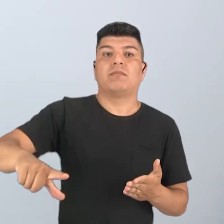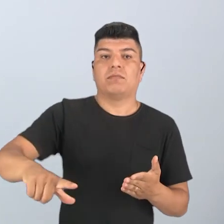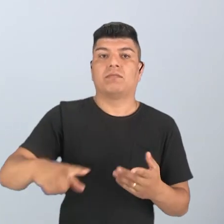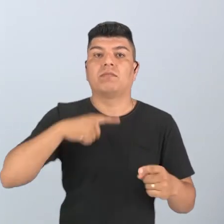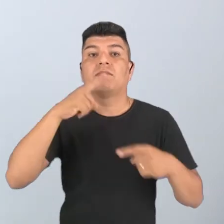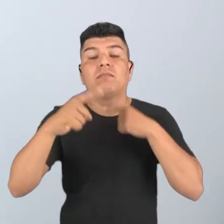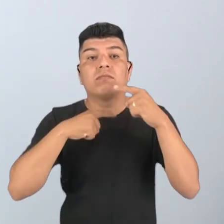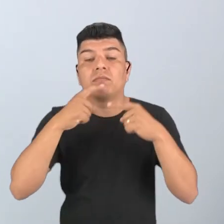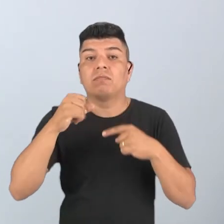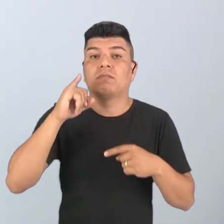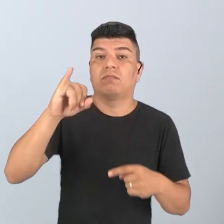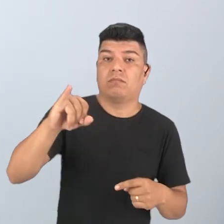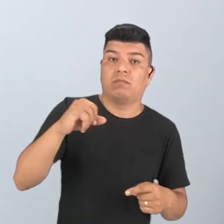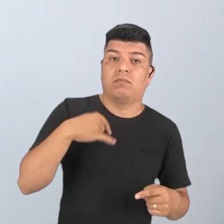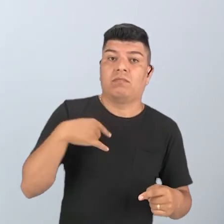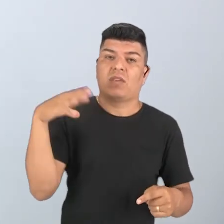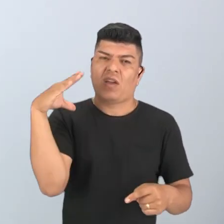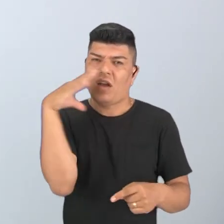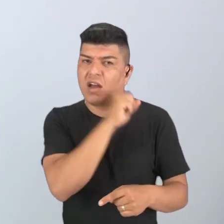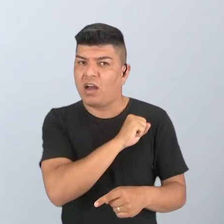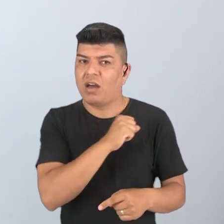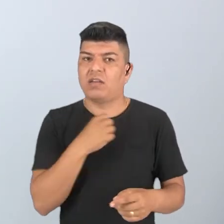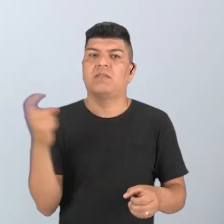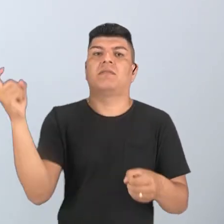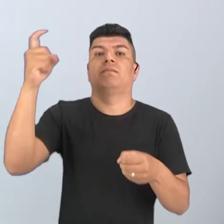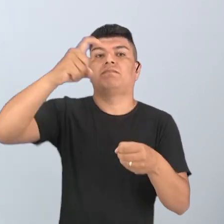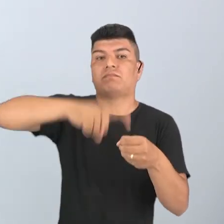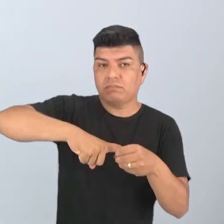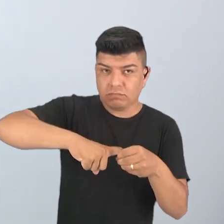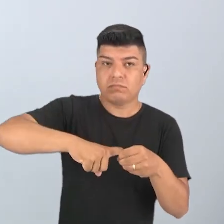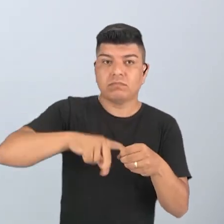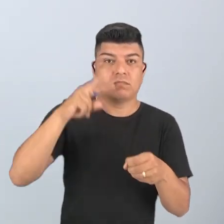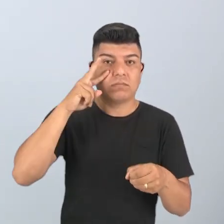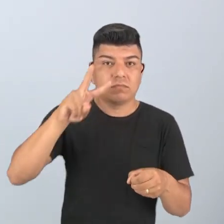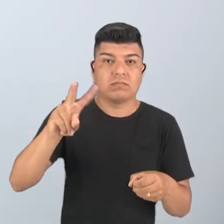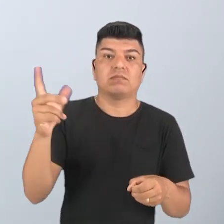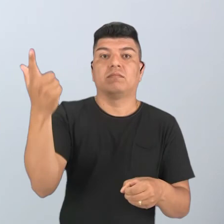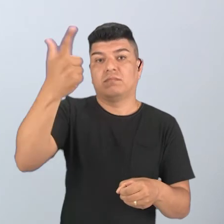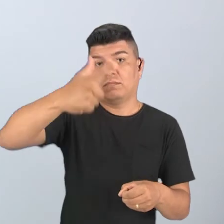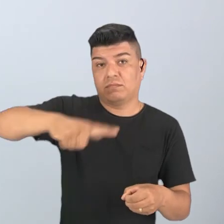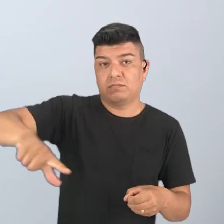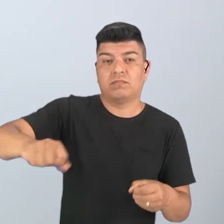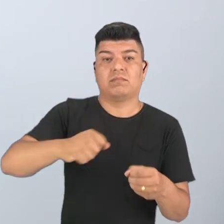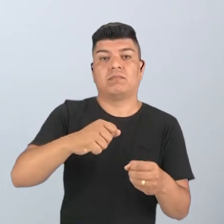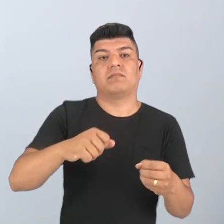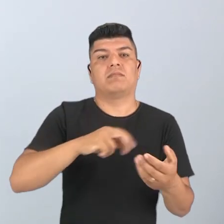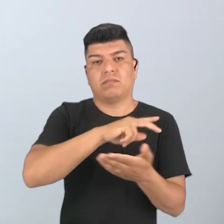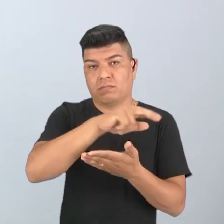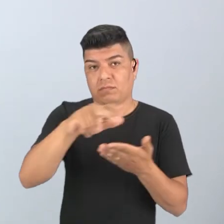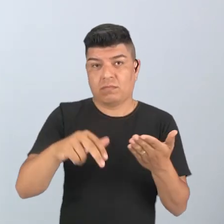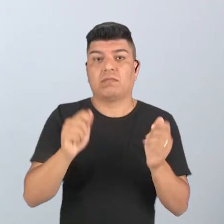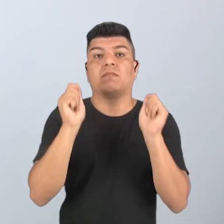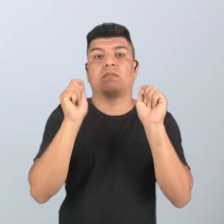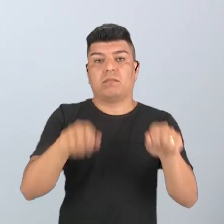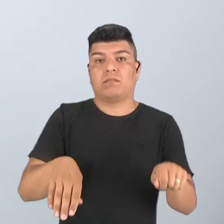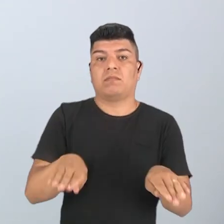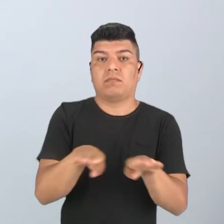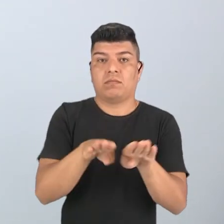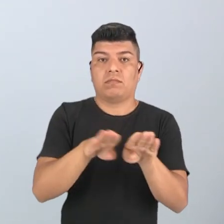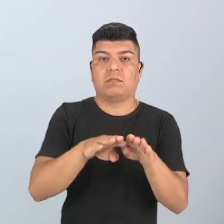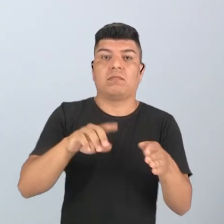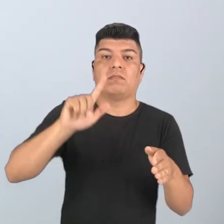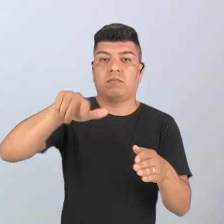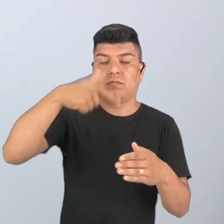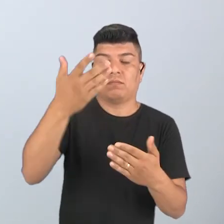dúvidas, né? Se passou alguma coisa muito rápida, você volta e olha novamente quantas vezes você quiser. E pode também acessar